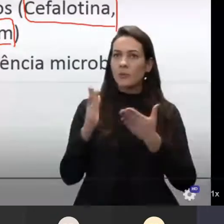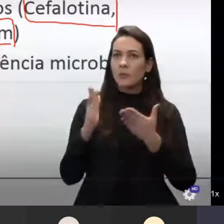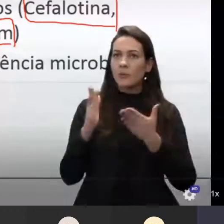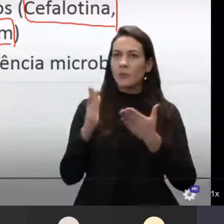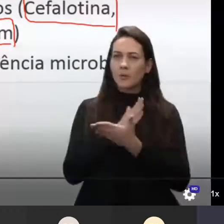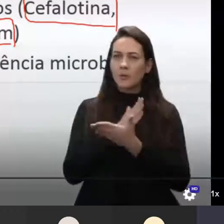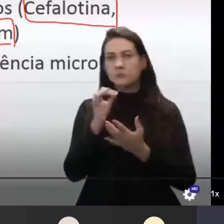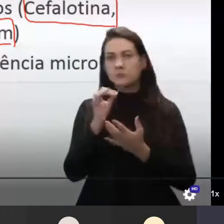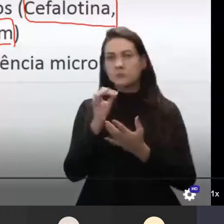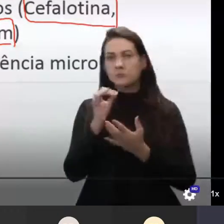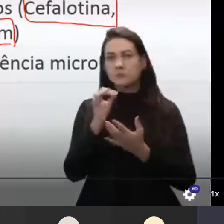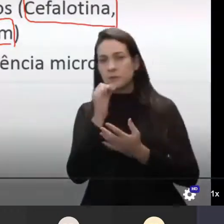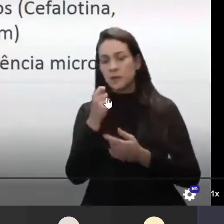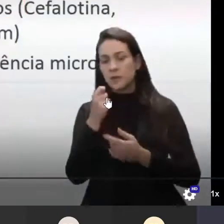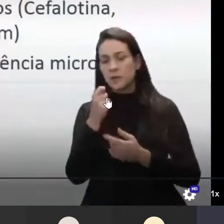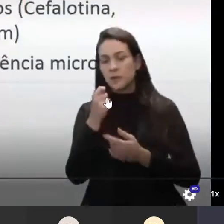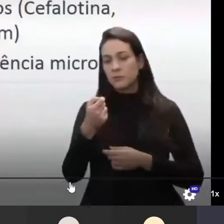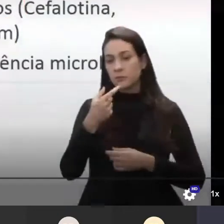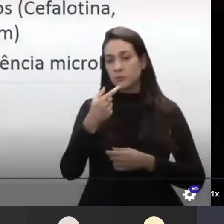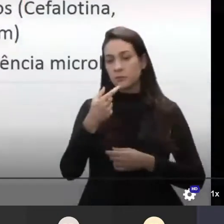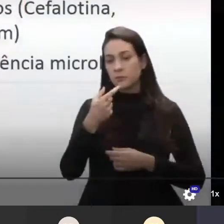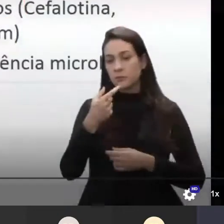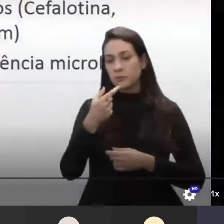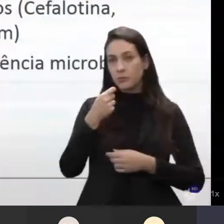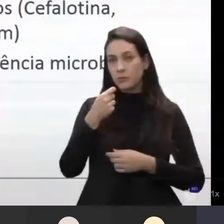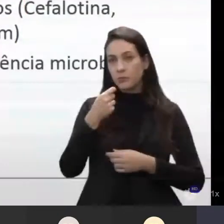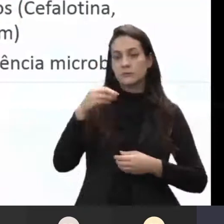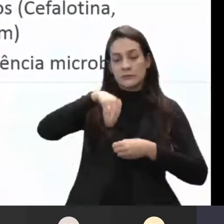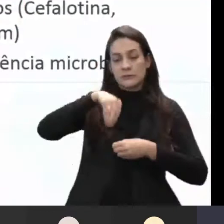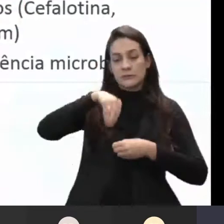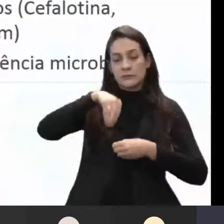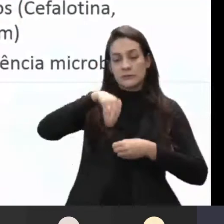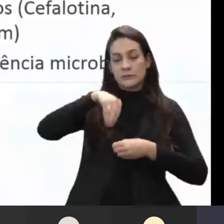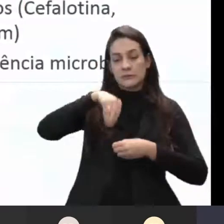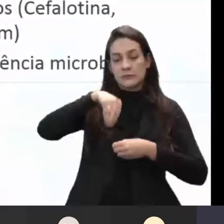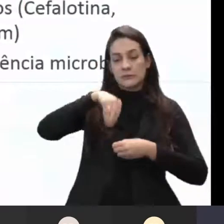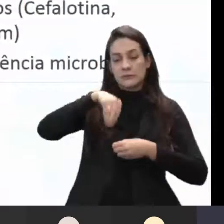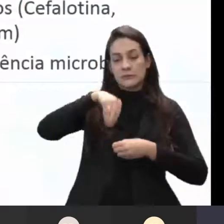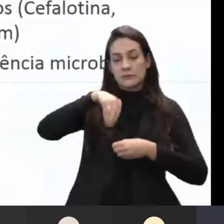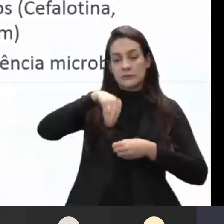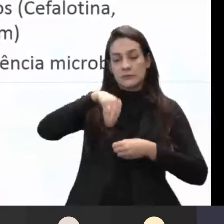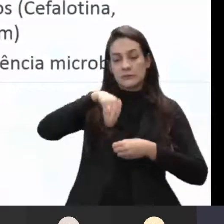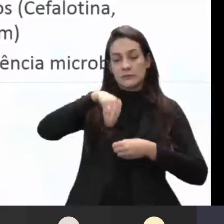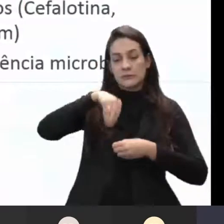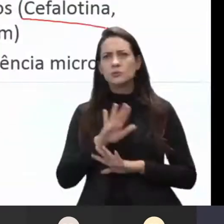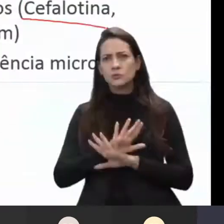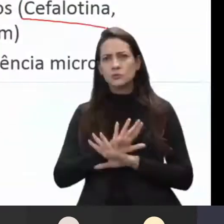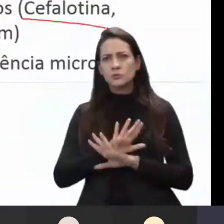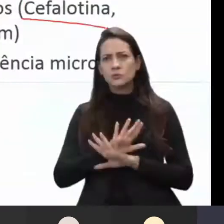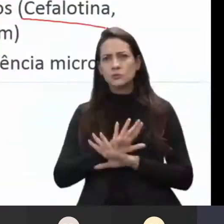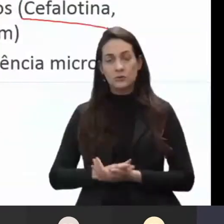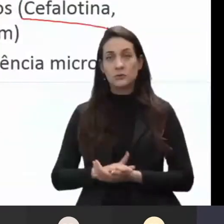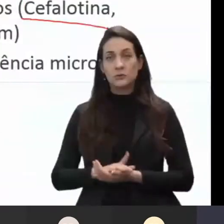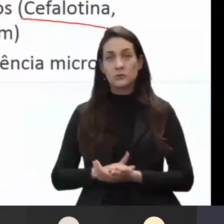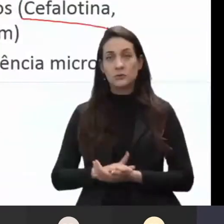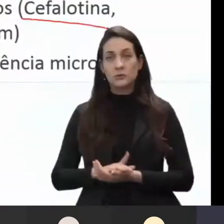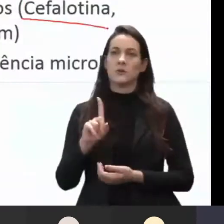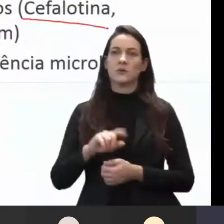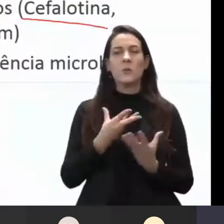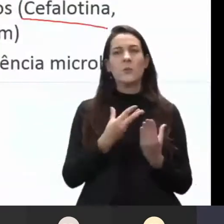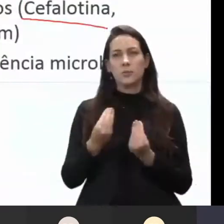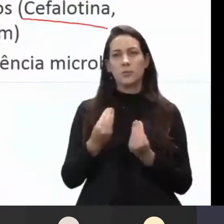de um antibiograma. Existem só esses antibióticos? Não. Então, nós temos uma classe muito grande, uma classe